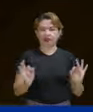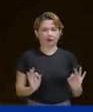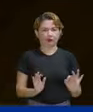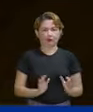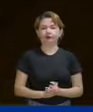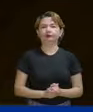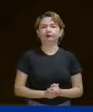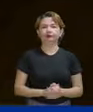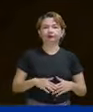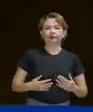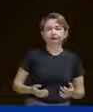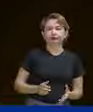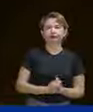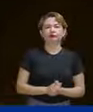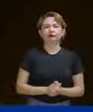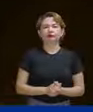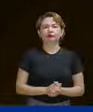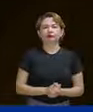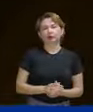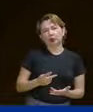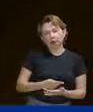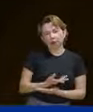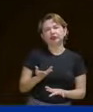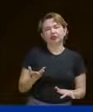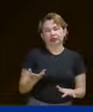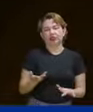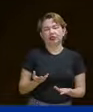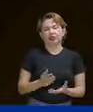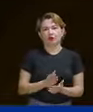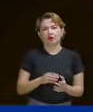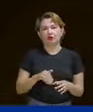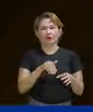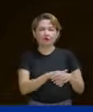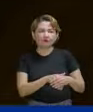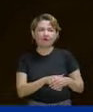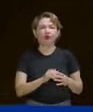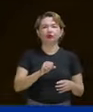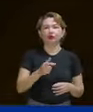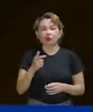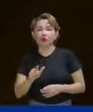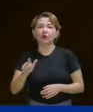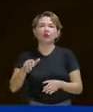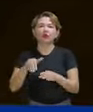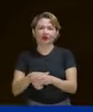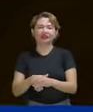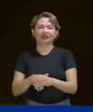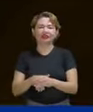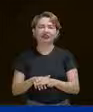natural a divergência ocorrer entre um voto condutor e um